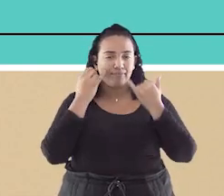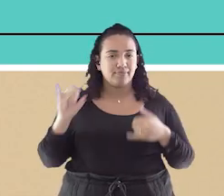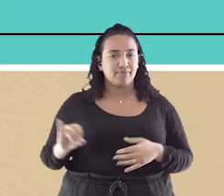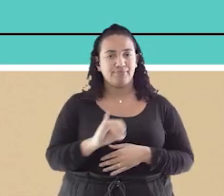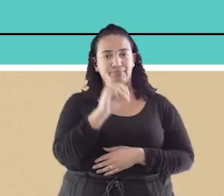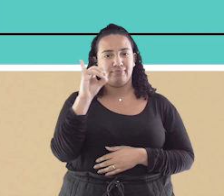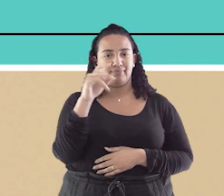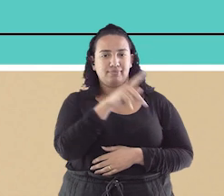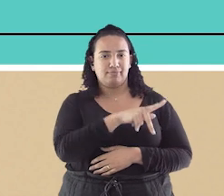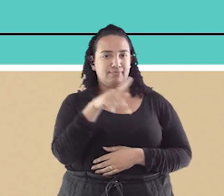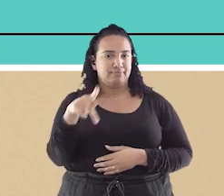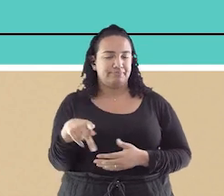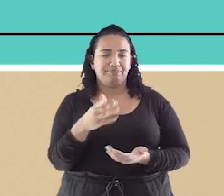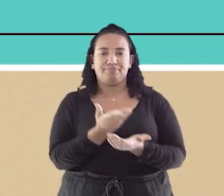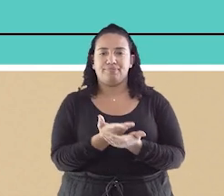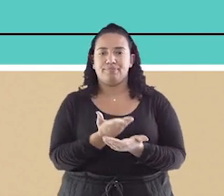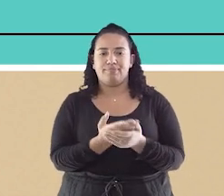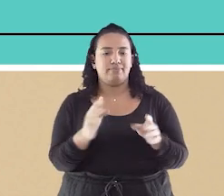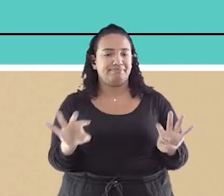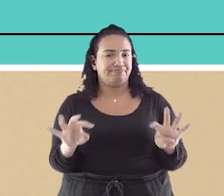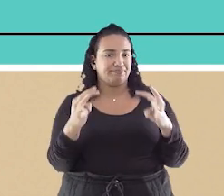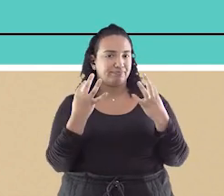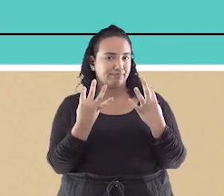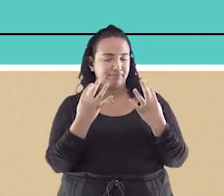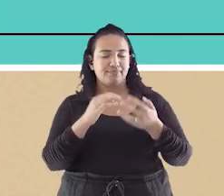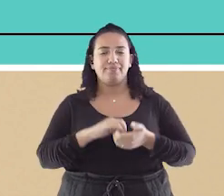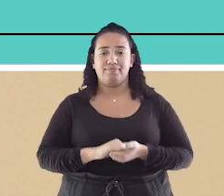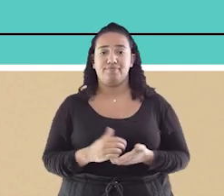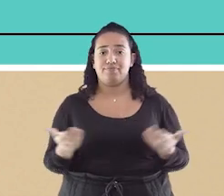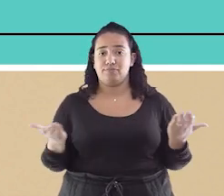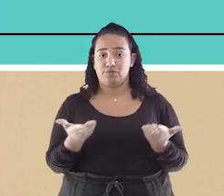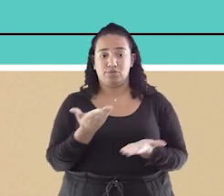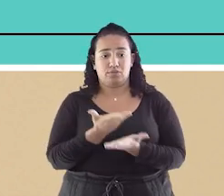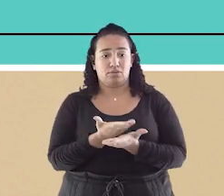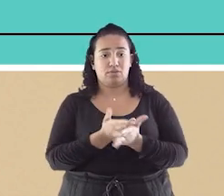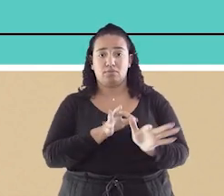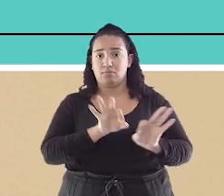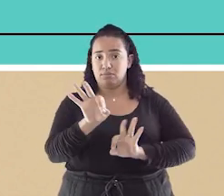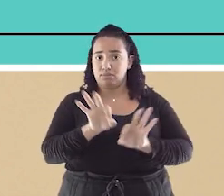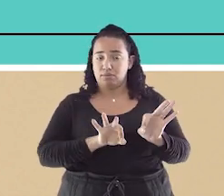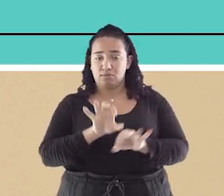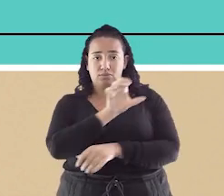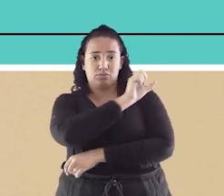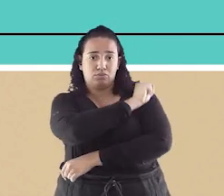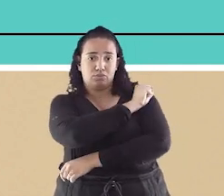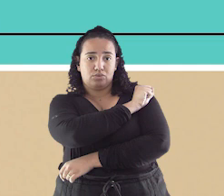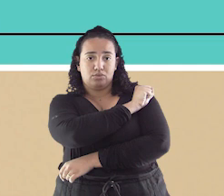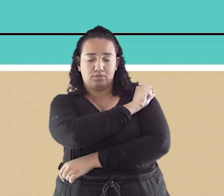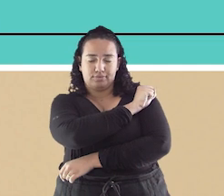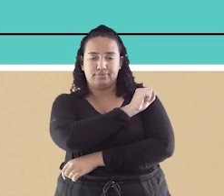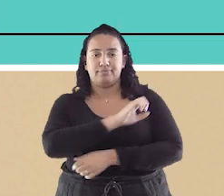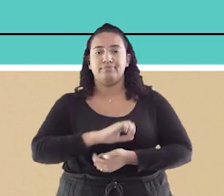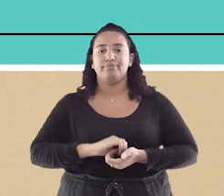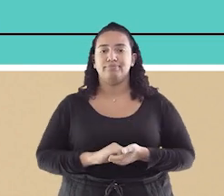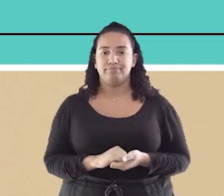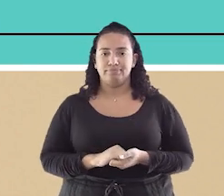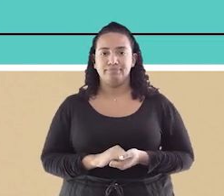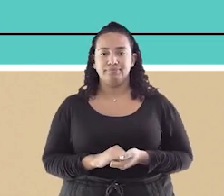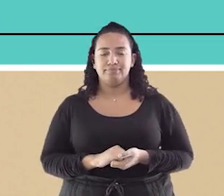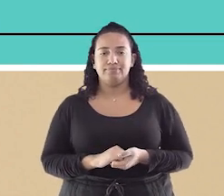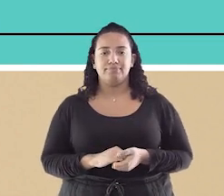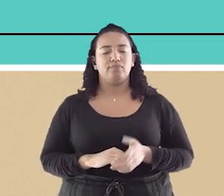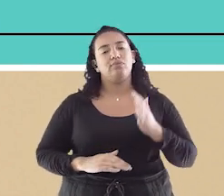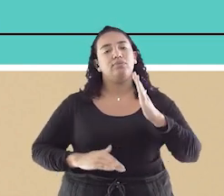e professoras que também nos acompanham. Essa aula foi planejada para as turmas de 8º ano do ensino fundamental e